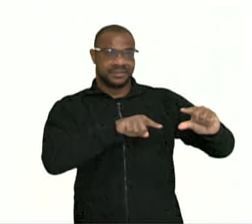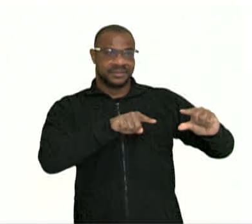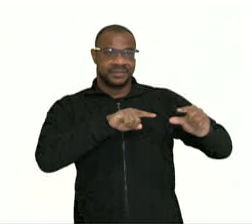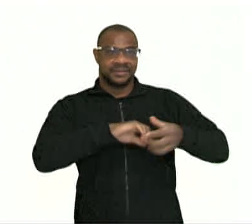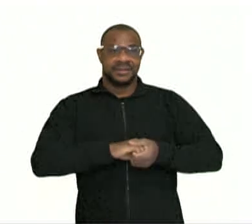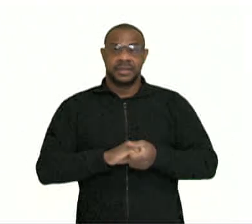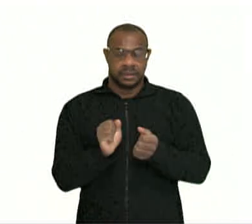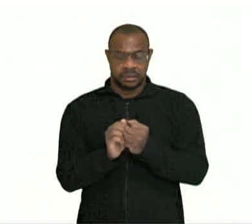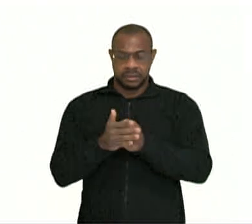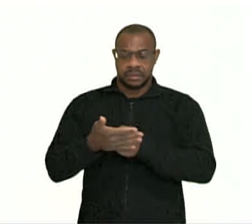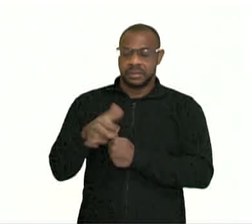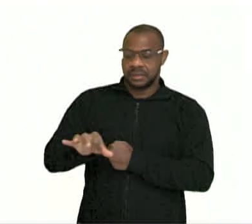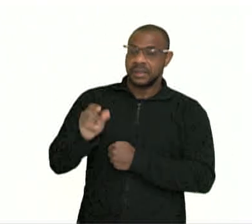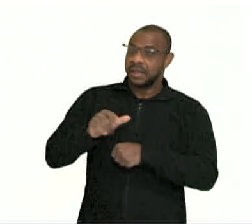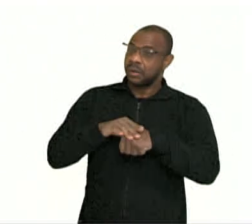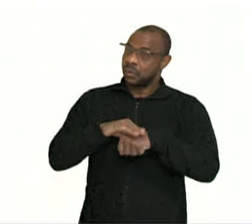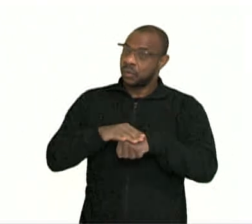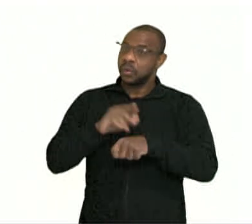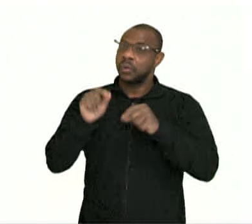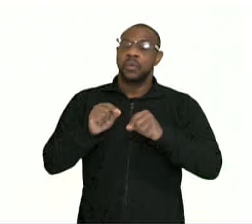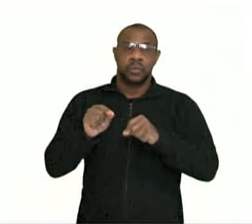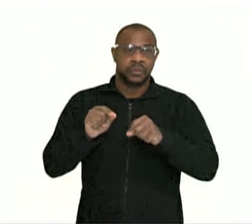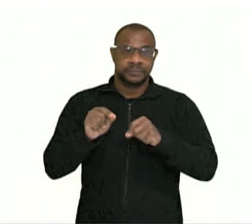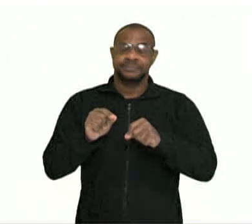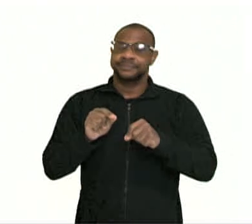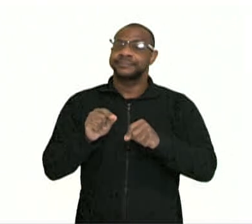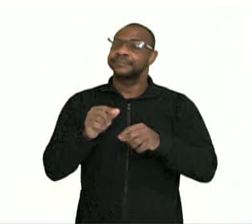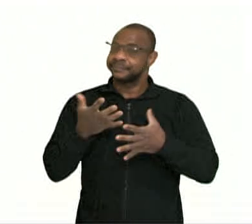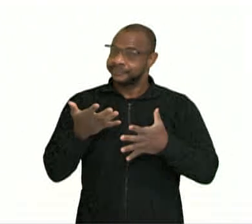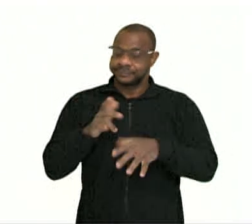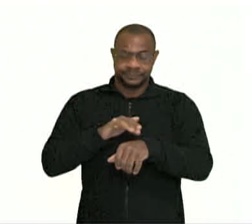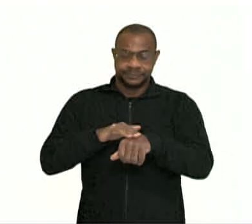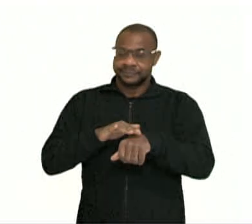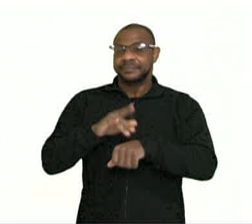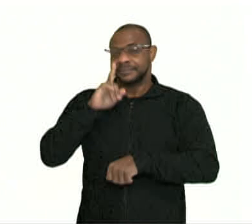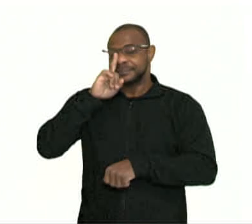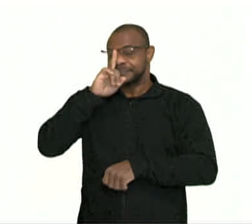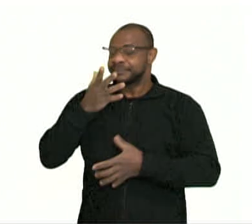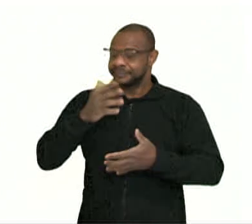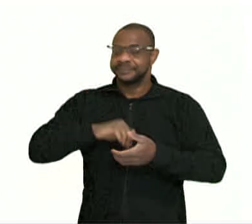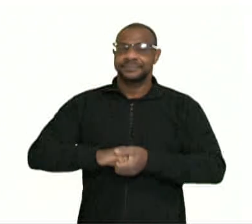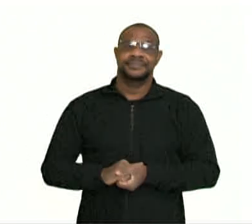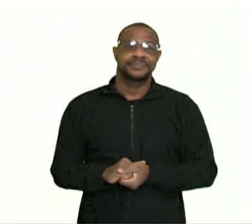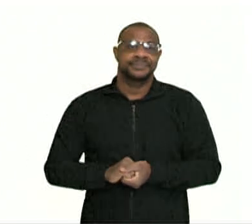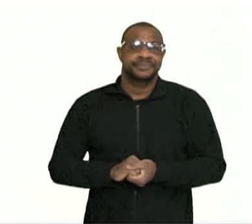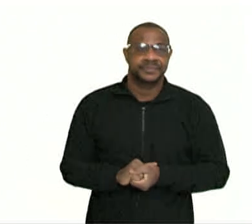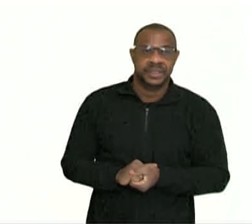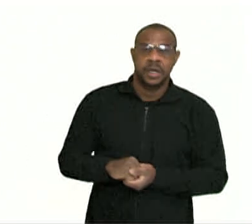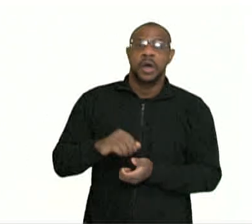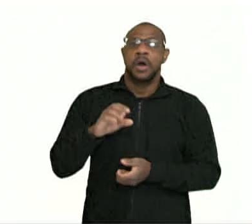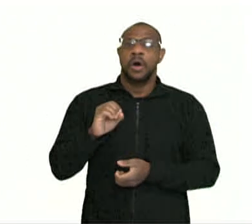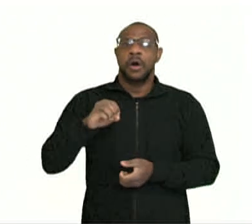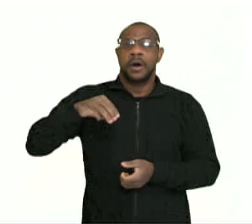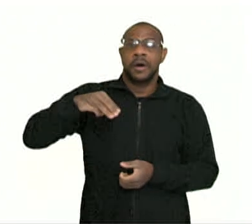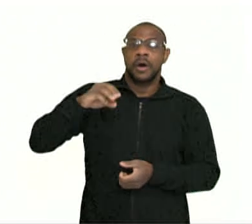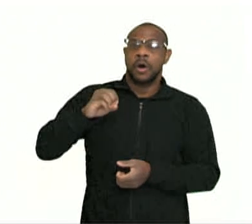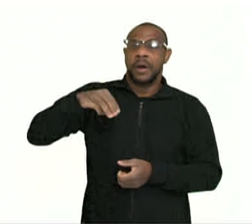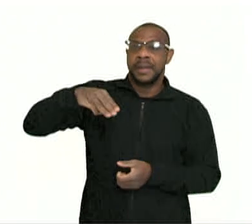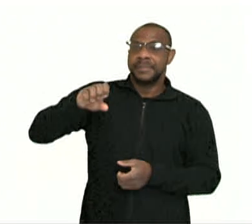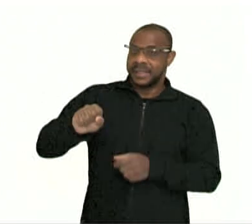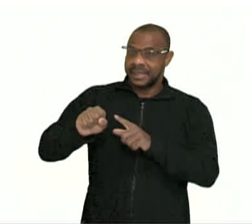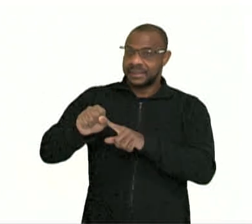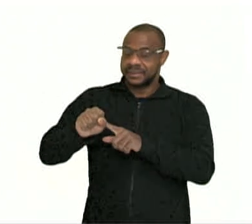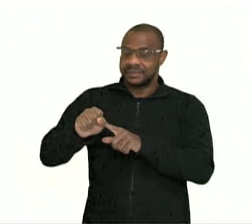por coronavírus é uma doença de baixa letalidade. Dados da Organização Mundial de Saúde mostram que 80% dos casos